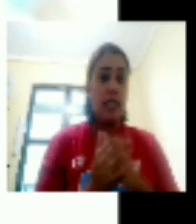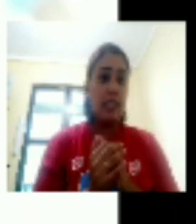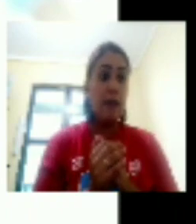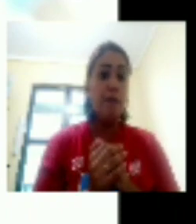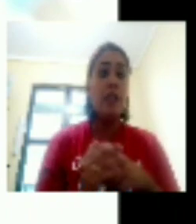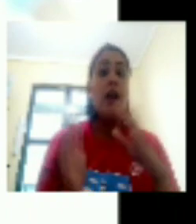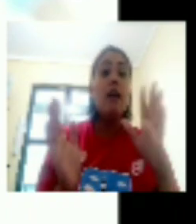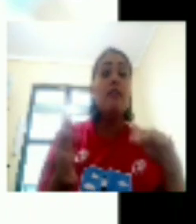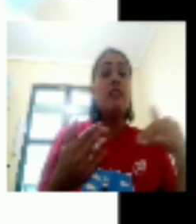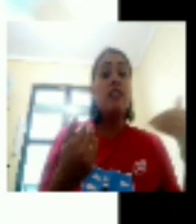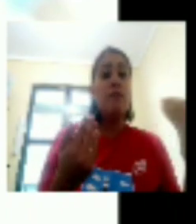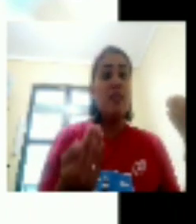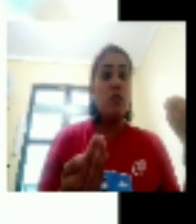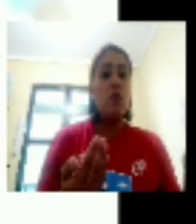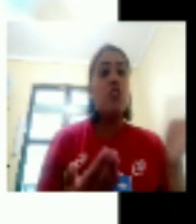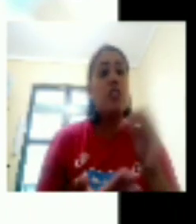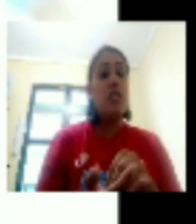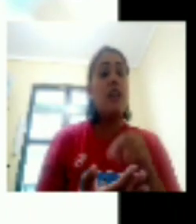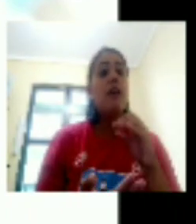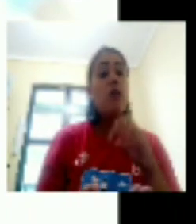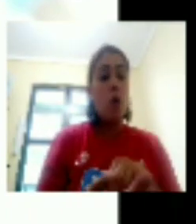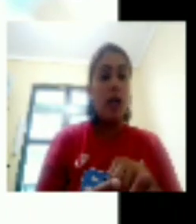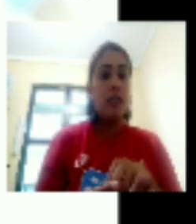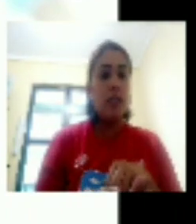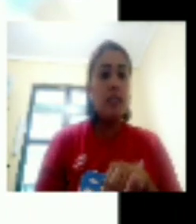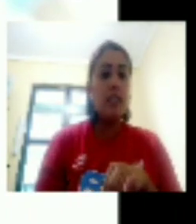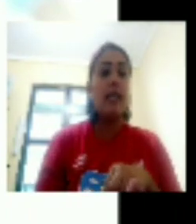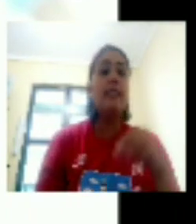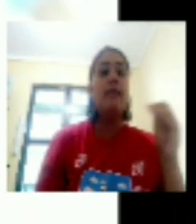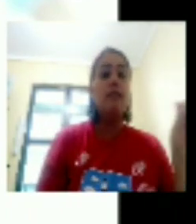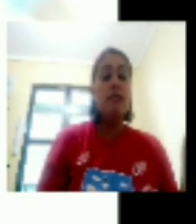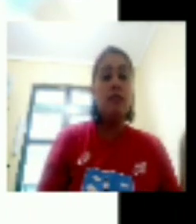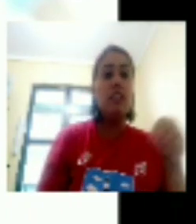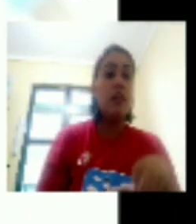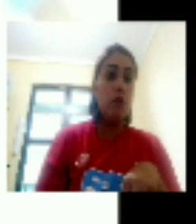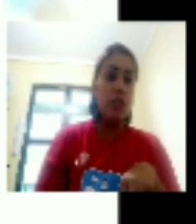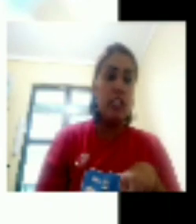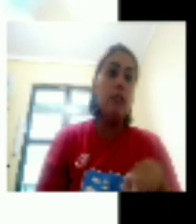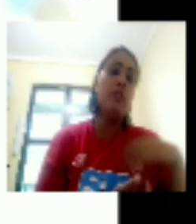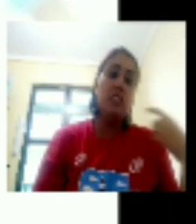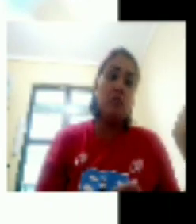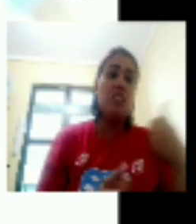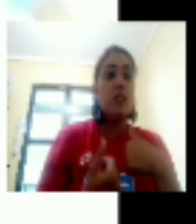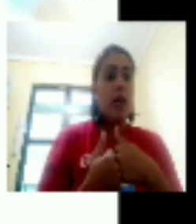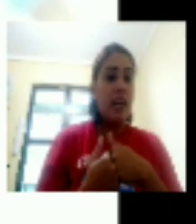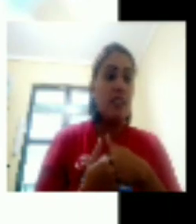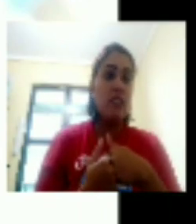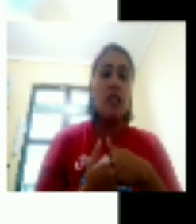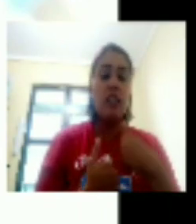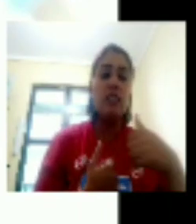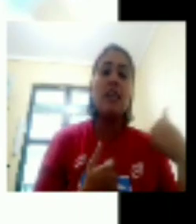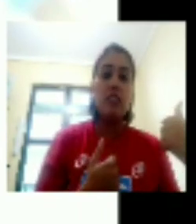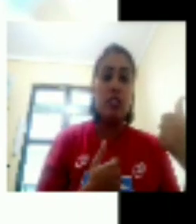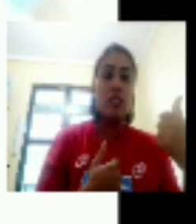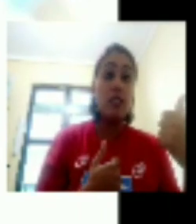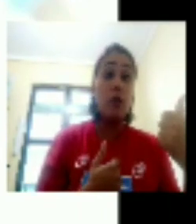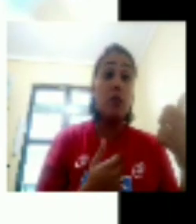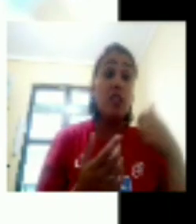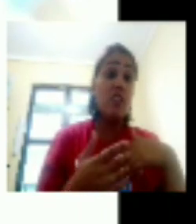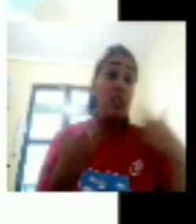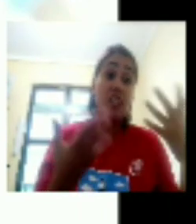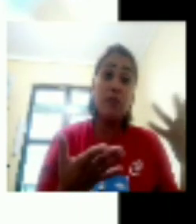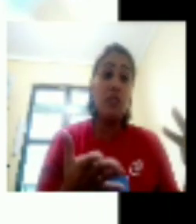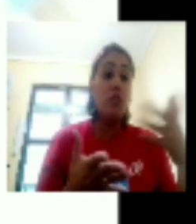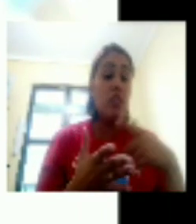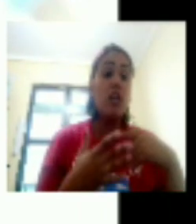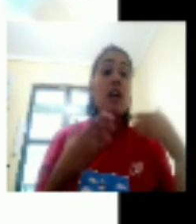carteira assinada. Tinha as pessoas que, com carteira assinada, tinha o INAMPS, então tinha uma garantia ali da assistência à saúde.